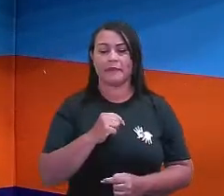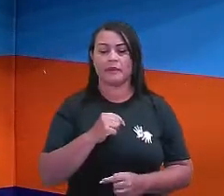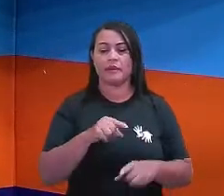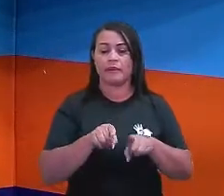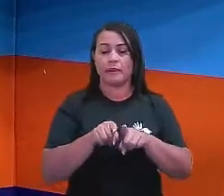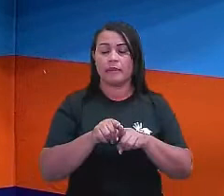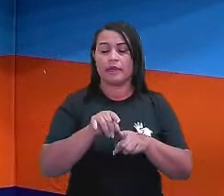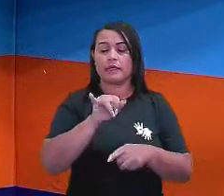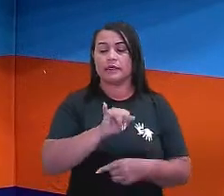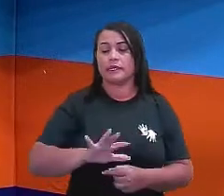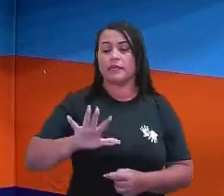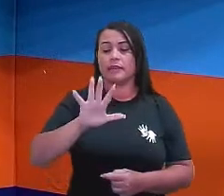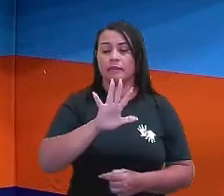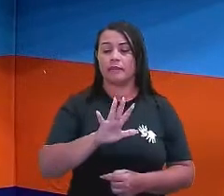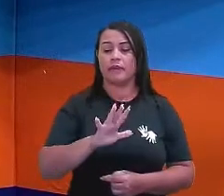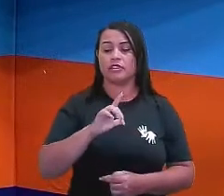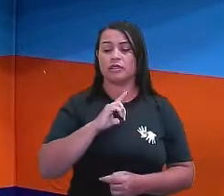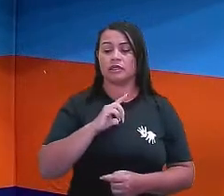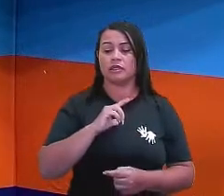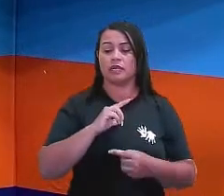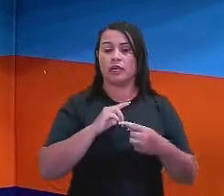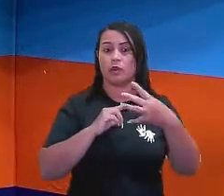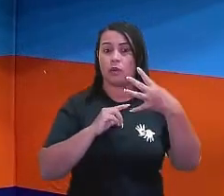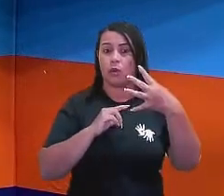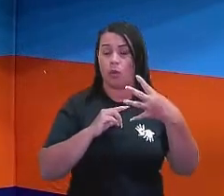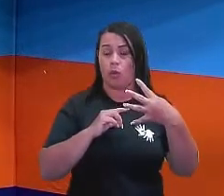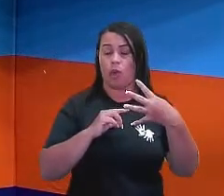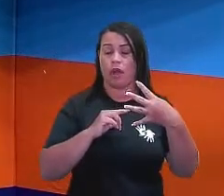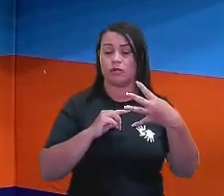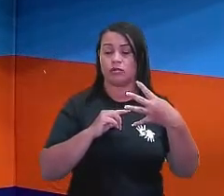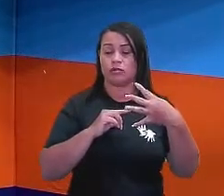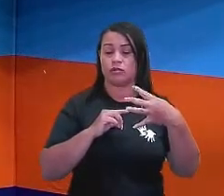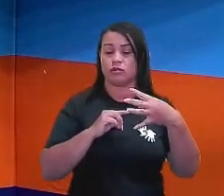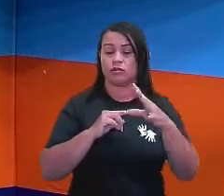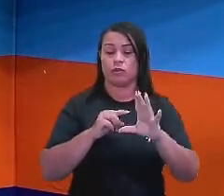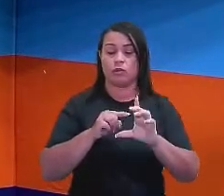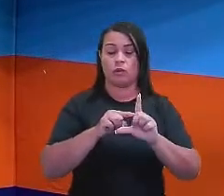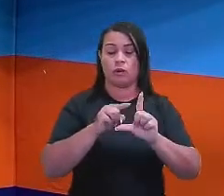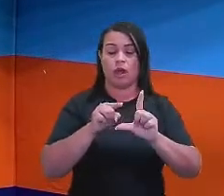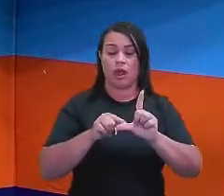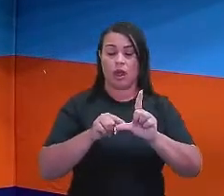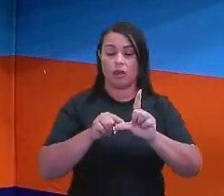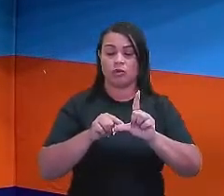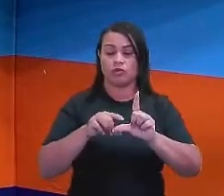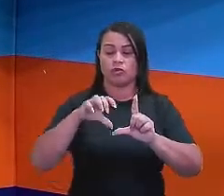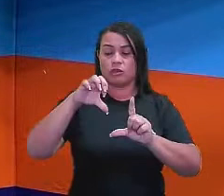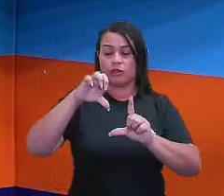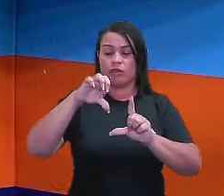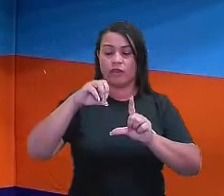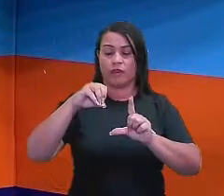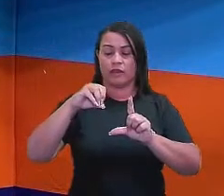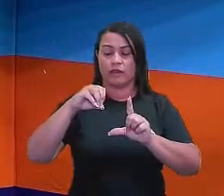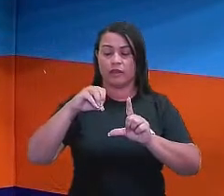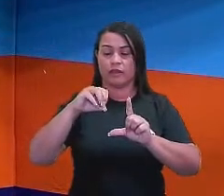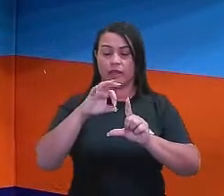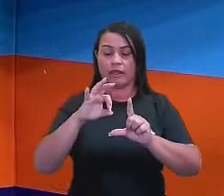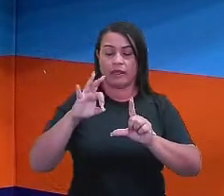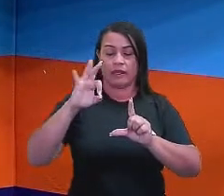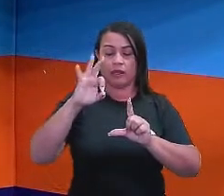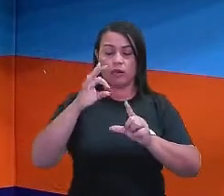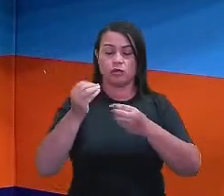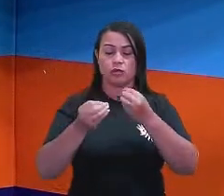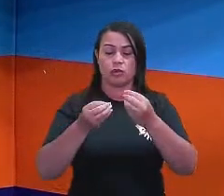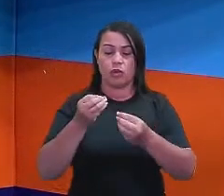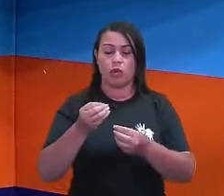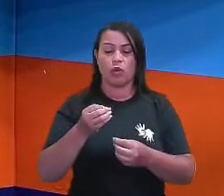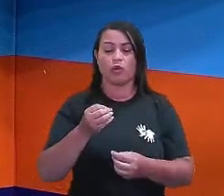essa figura é composta por 4 ângulos retos, né? 4 ângulos de 90 graus. Então, para o